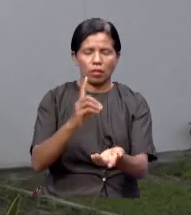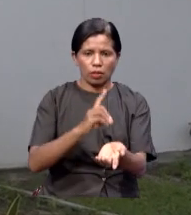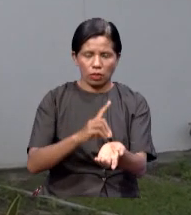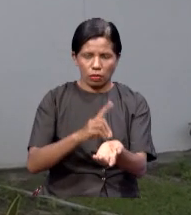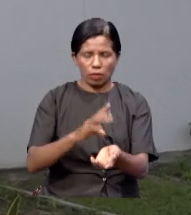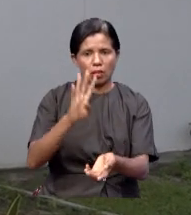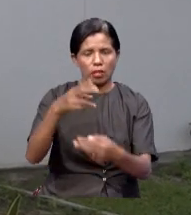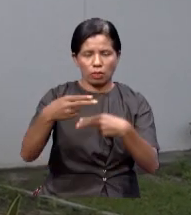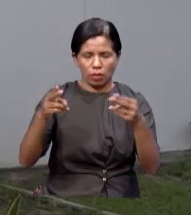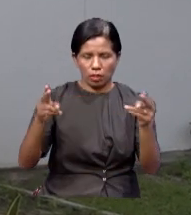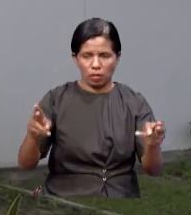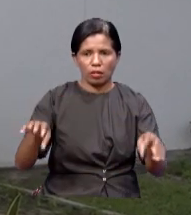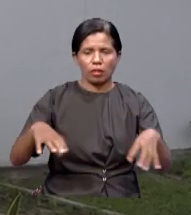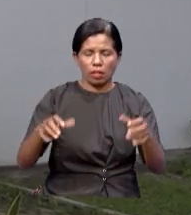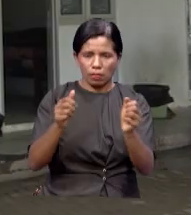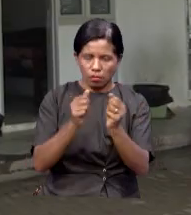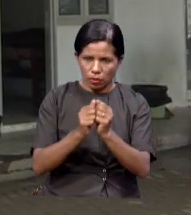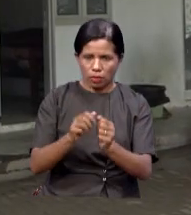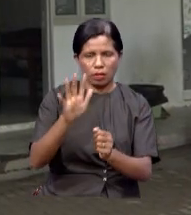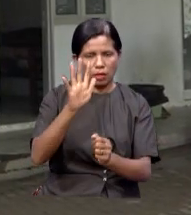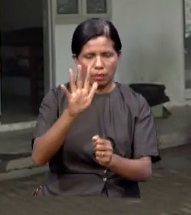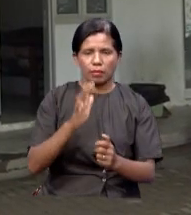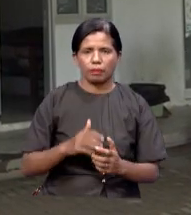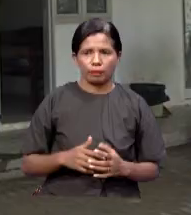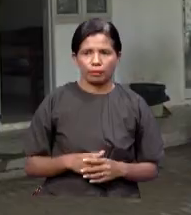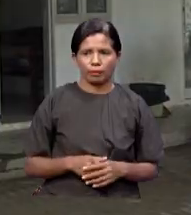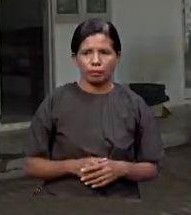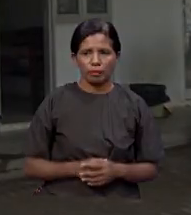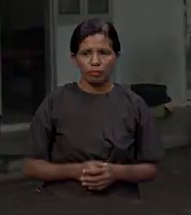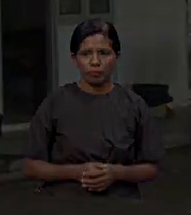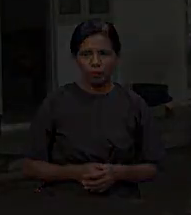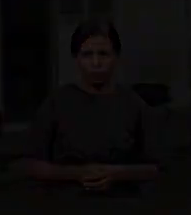sala ba funcionário hamuto clima. Felicitas Borges, Dilma Suzetti, GMN.